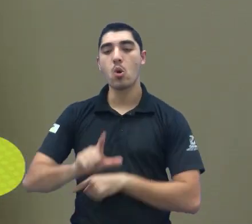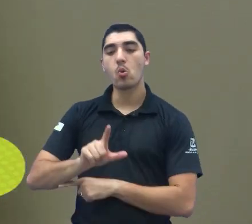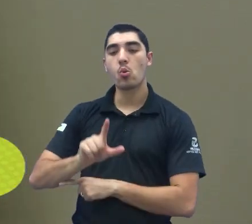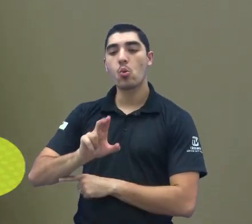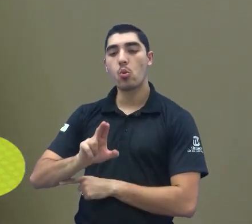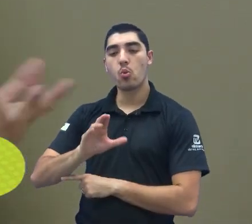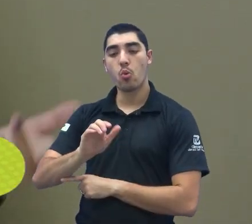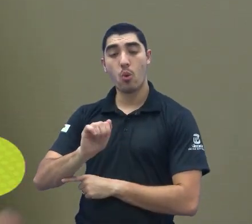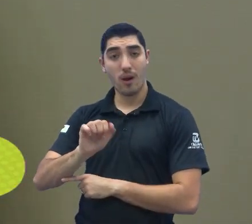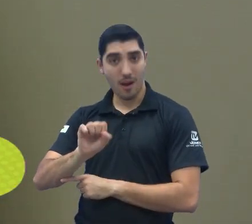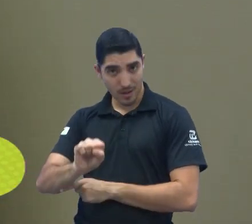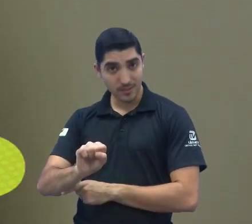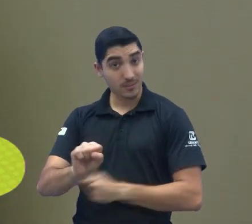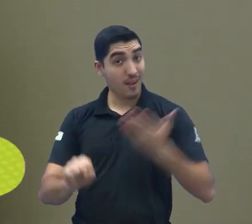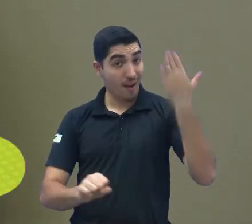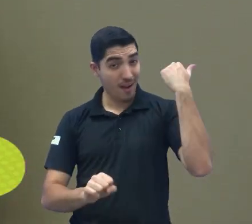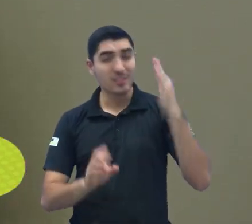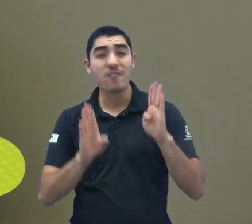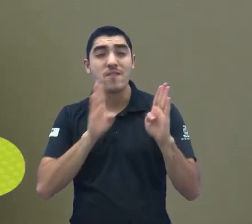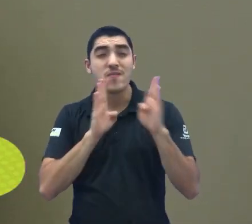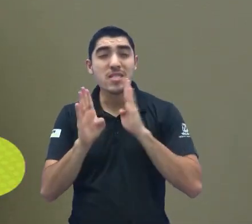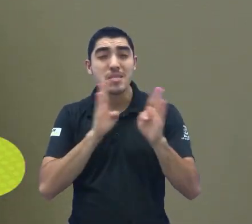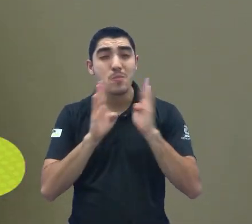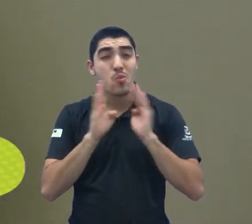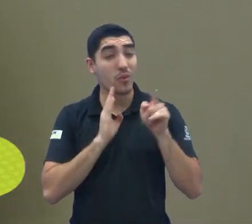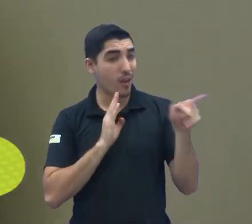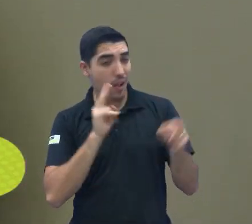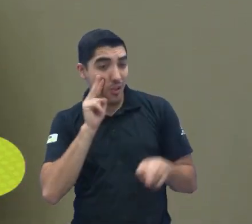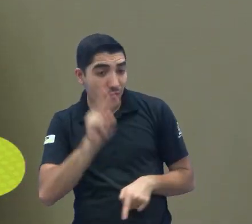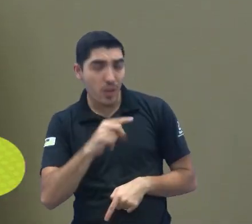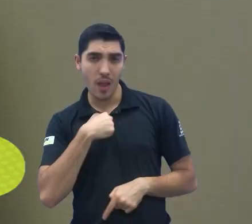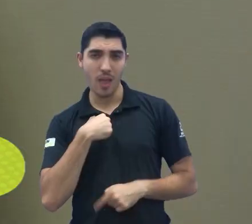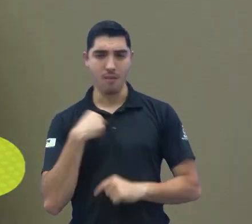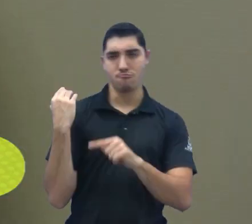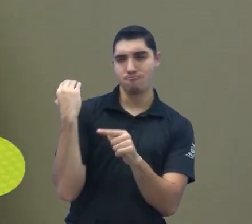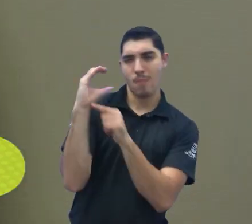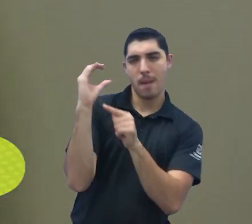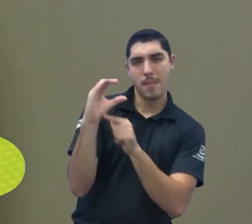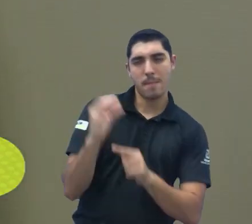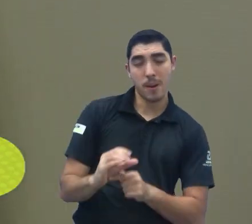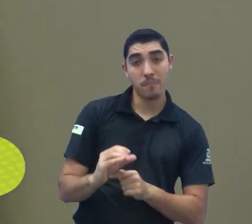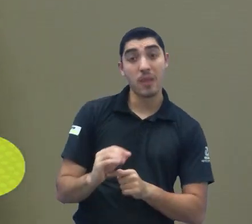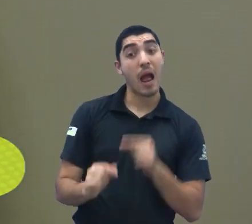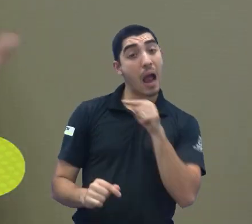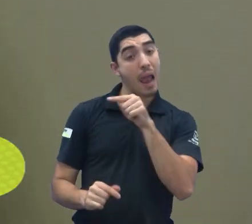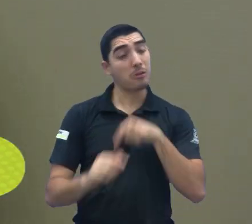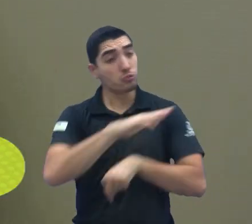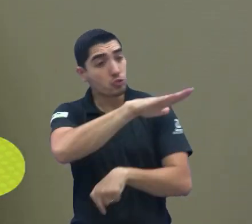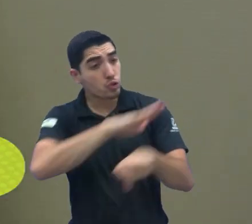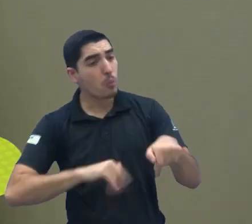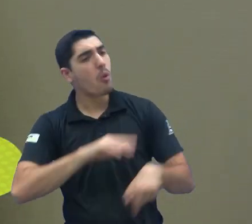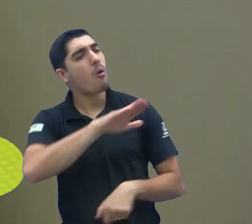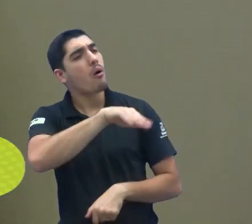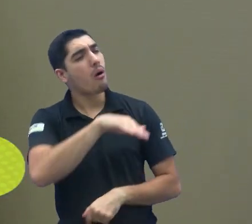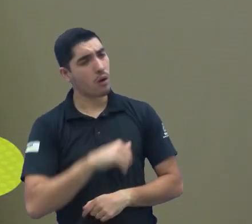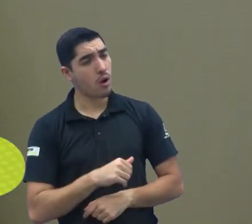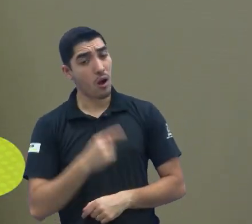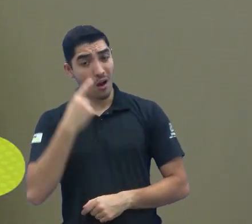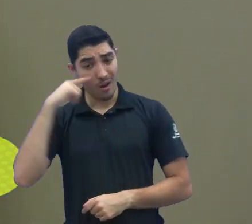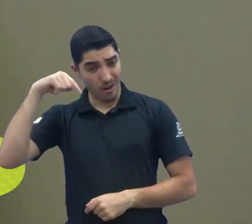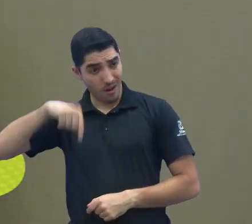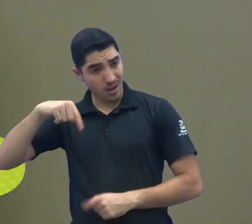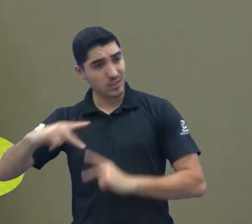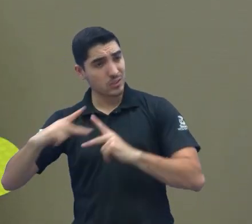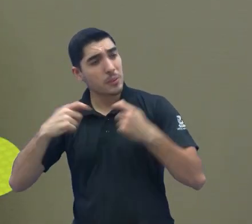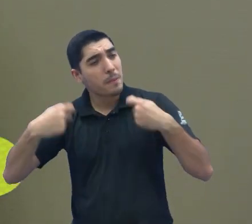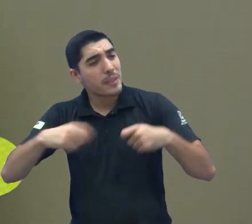era Facebook, né? O Instagram nem estava tão movimentado na época, e aí ele me fez esse convite, falou, olha, a gente está precisando de técnico aqui, então